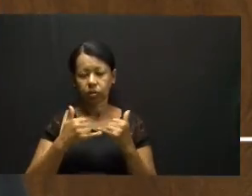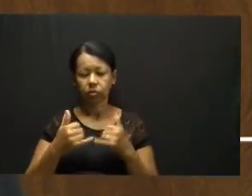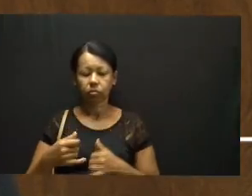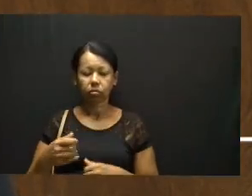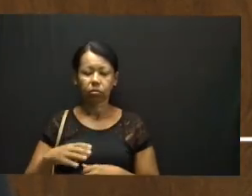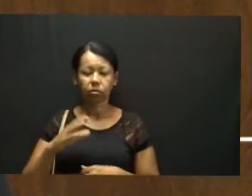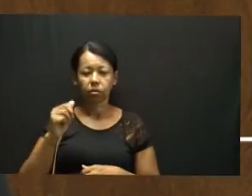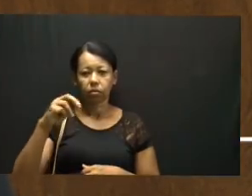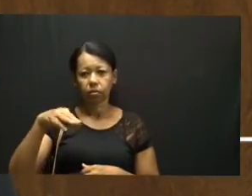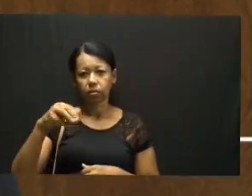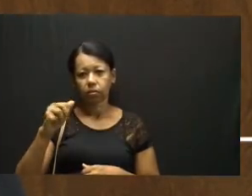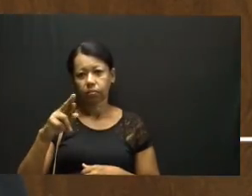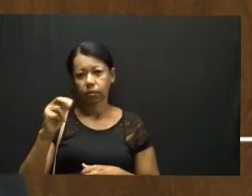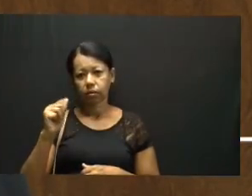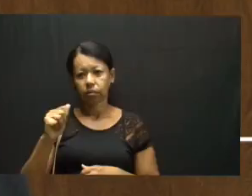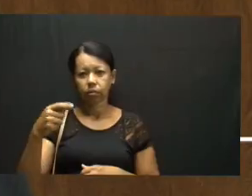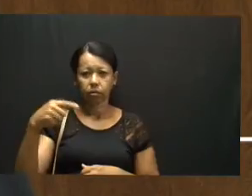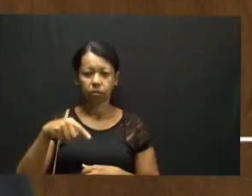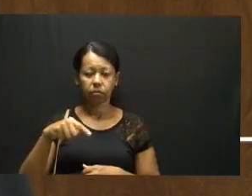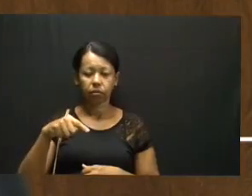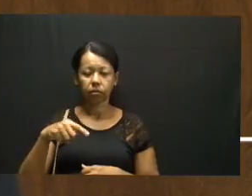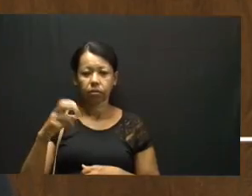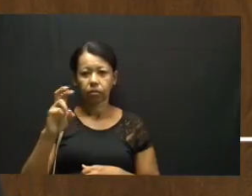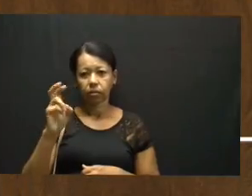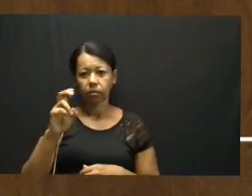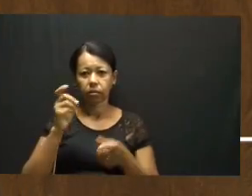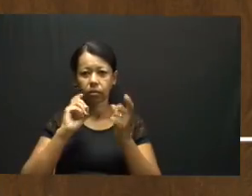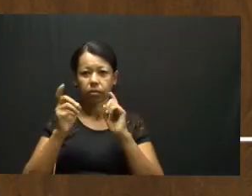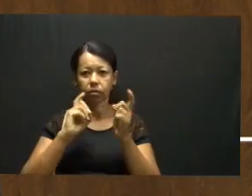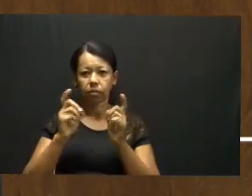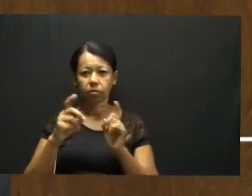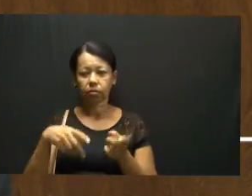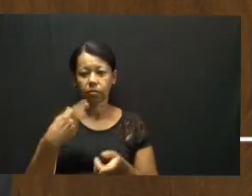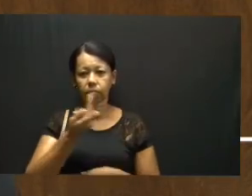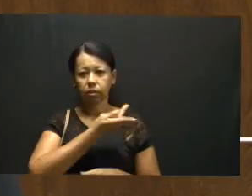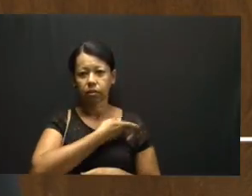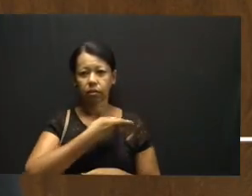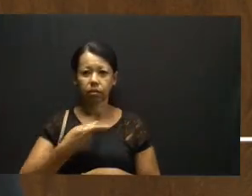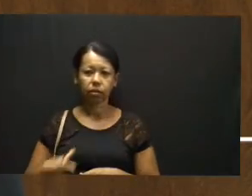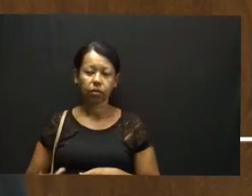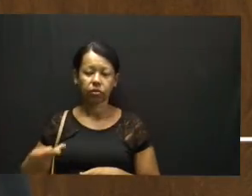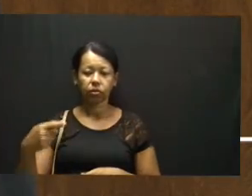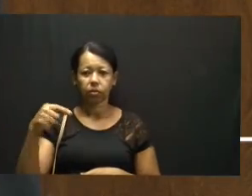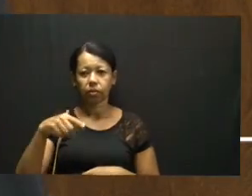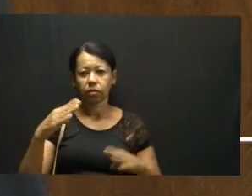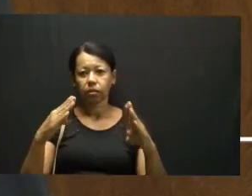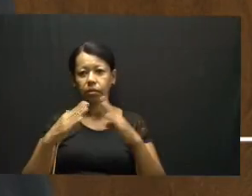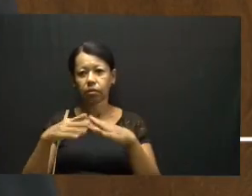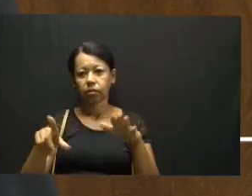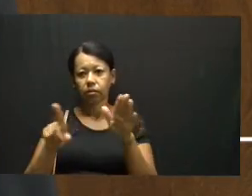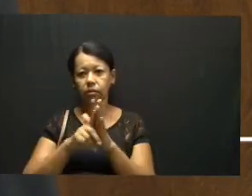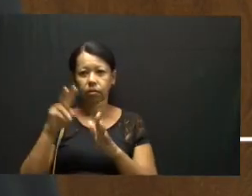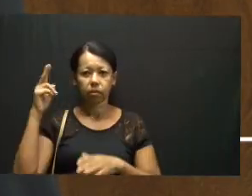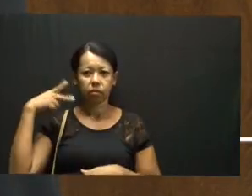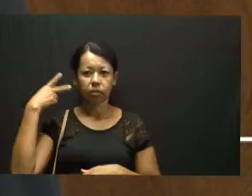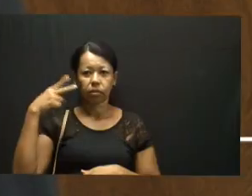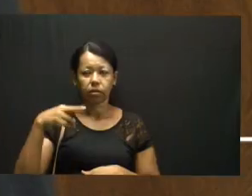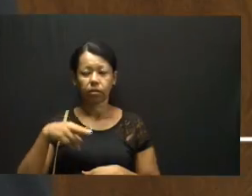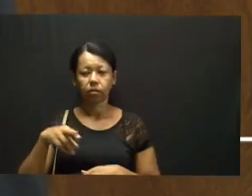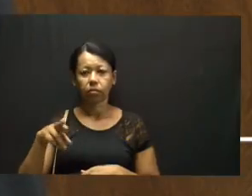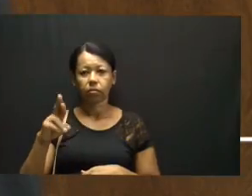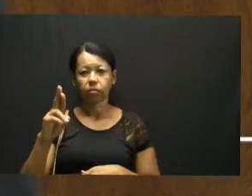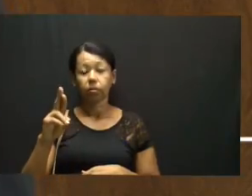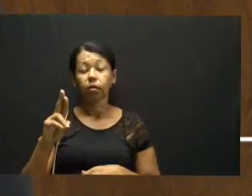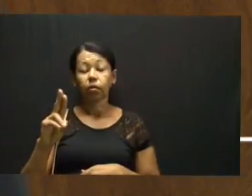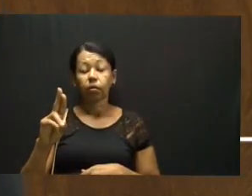camaracubatão.sp.leg.br. A quinta sessão ordinária de 2017 será comandada mais uma vez pelo presidente desta Casa de Leis, o vereador